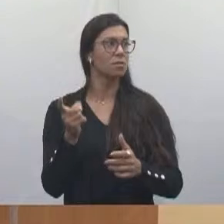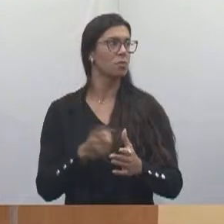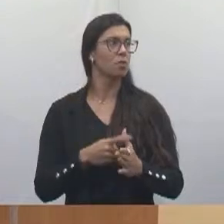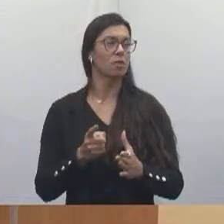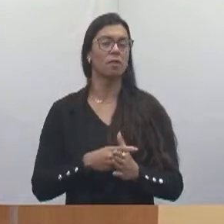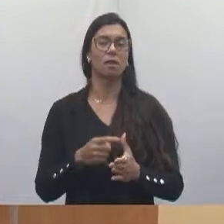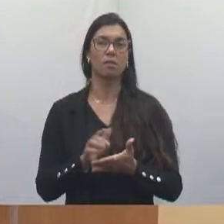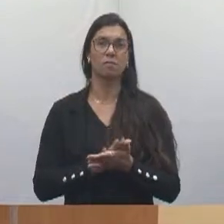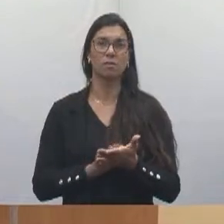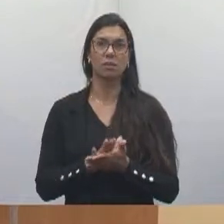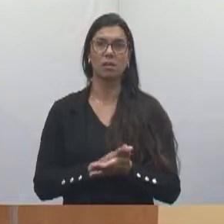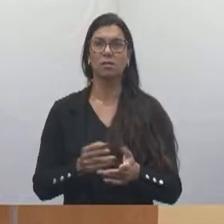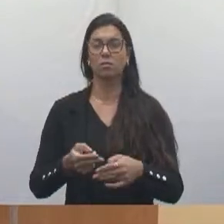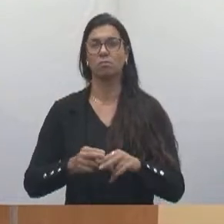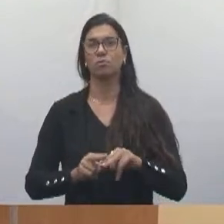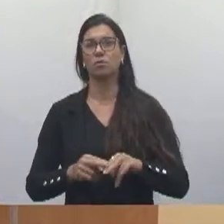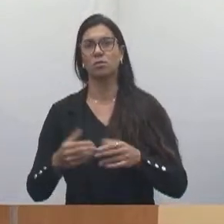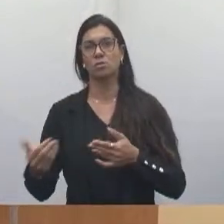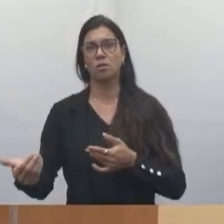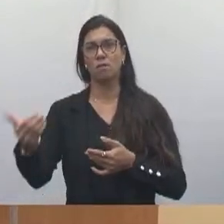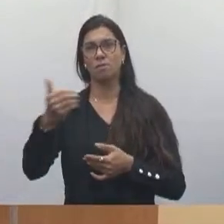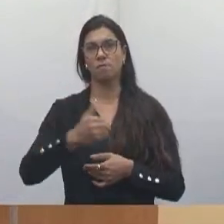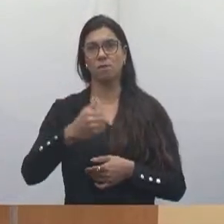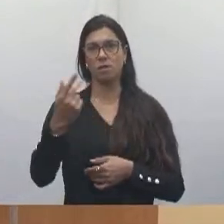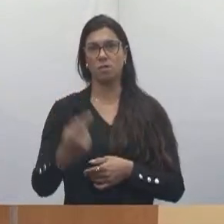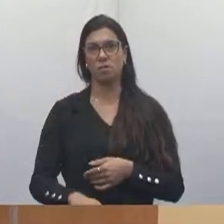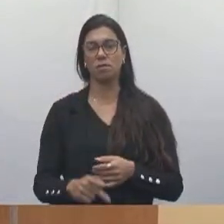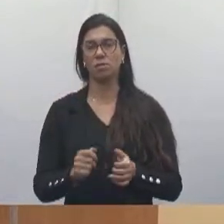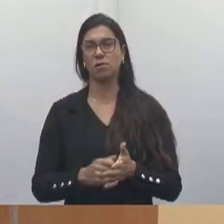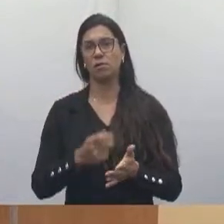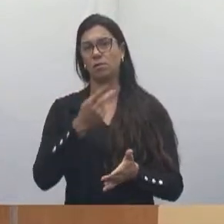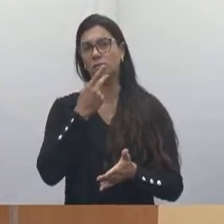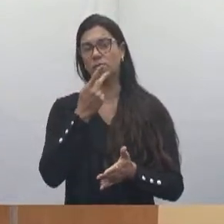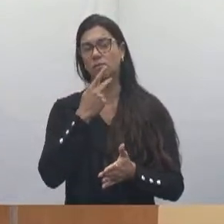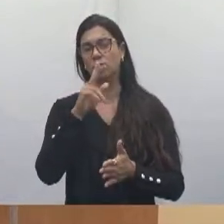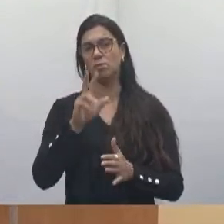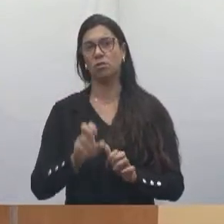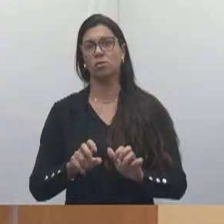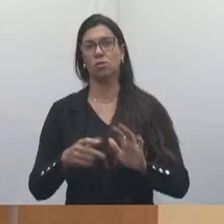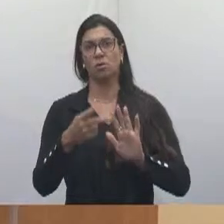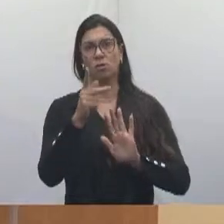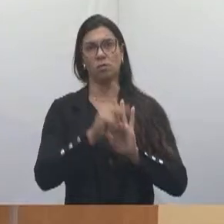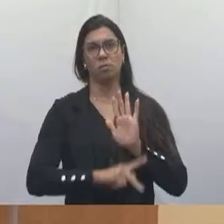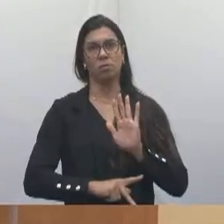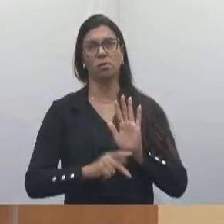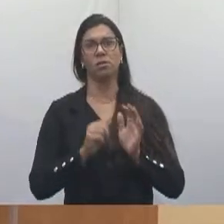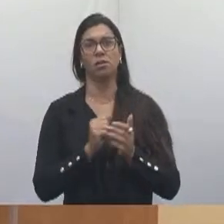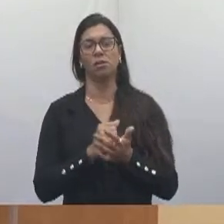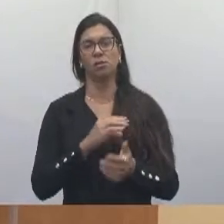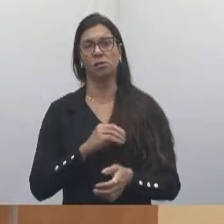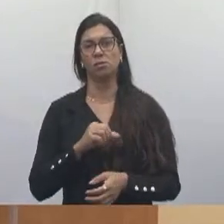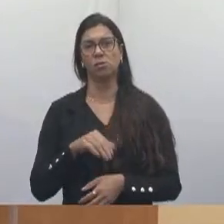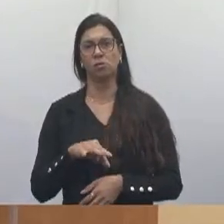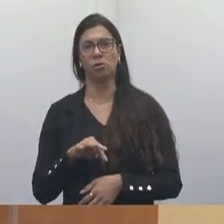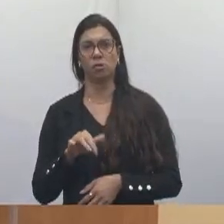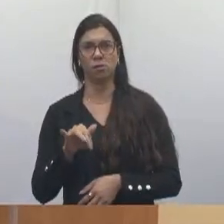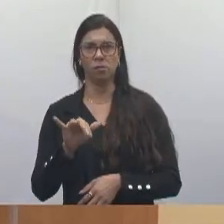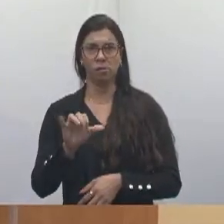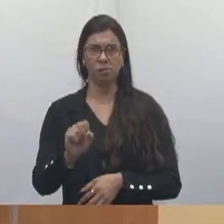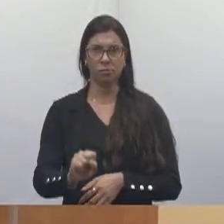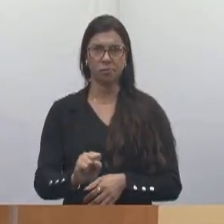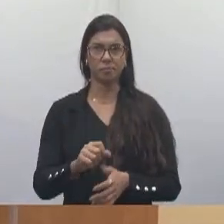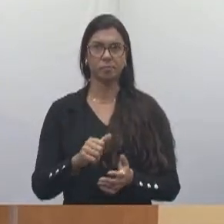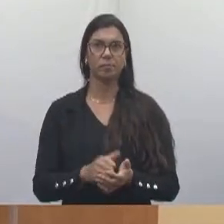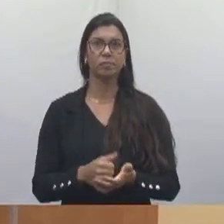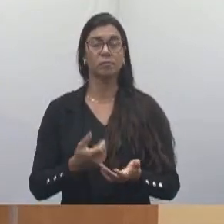veio aqui, apresentou 30 minutos falando do projeto da prestação de conta. E falou todos os